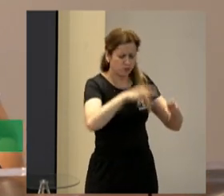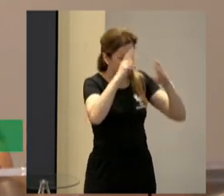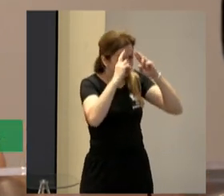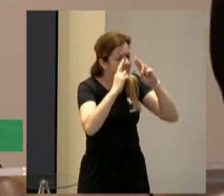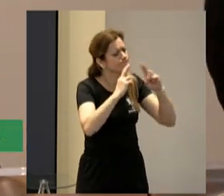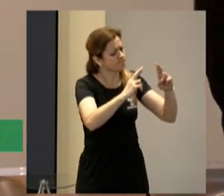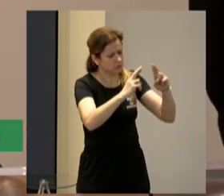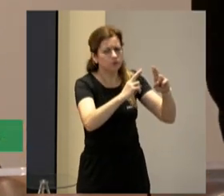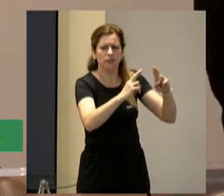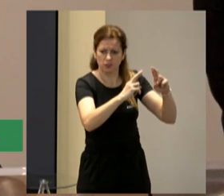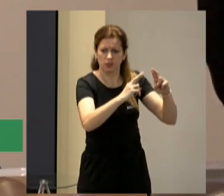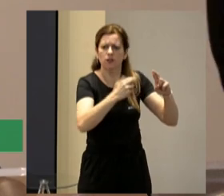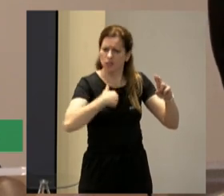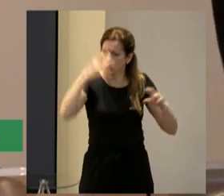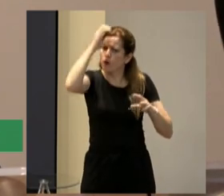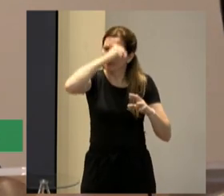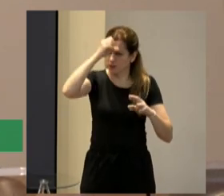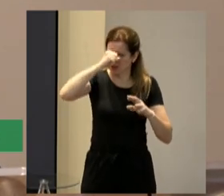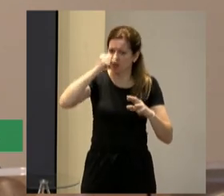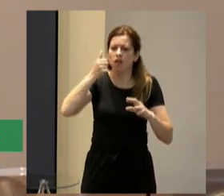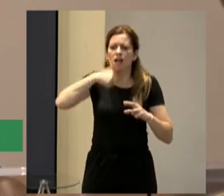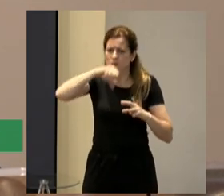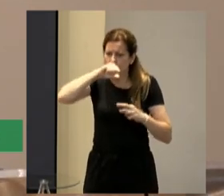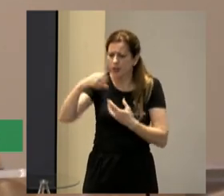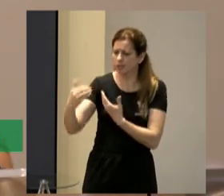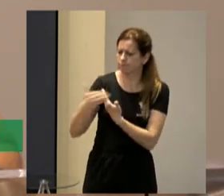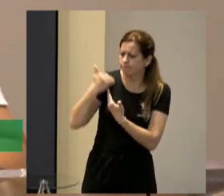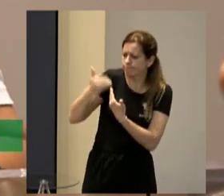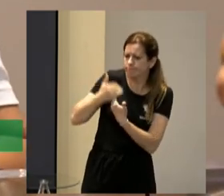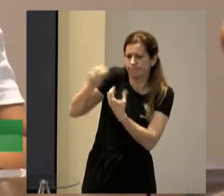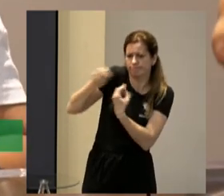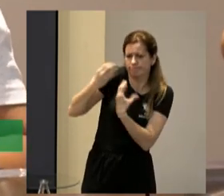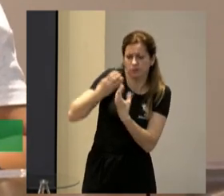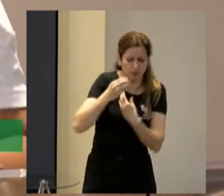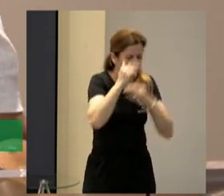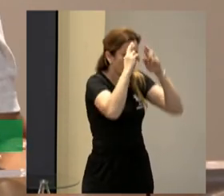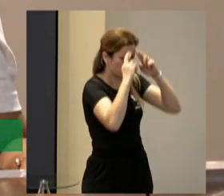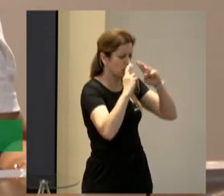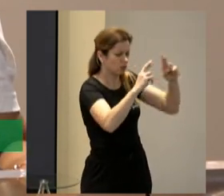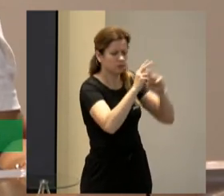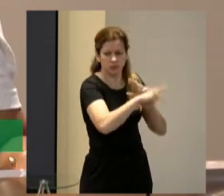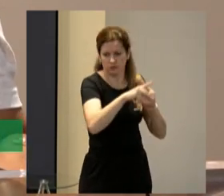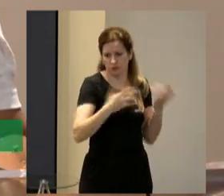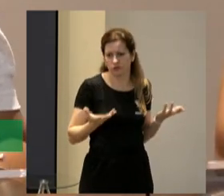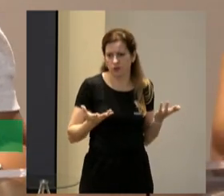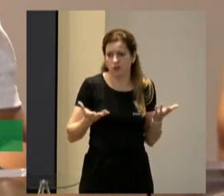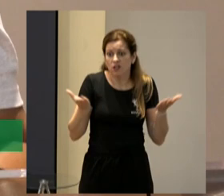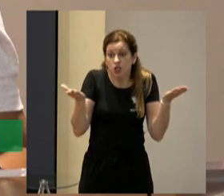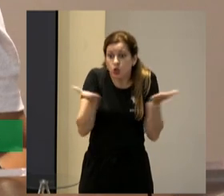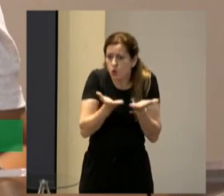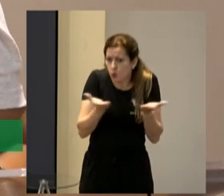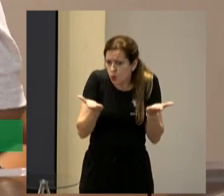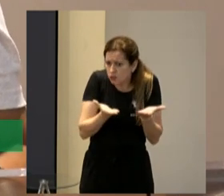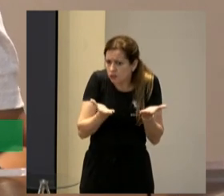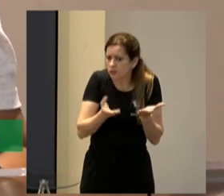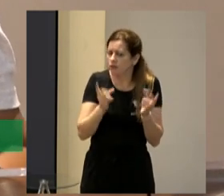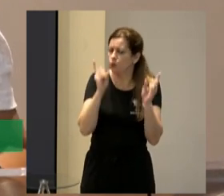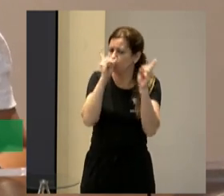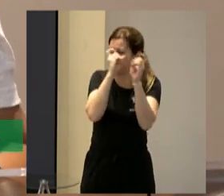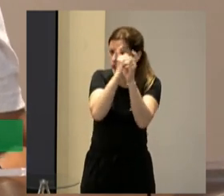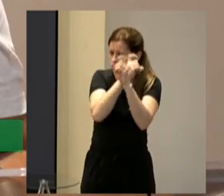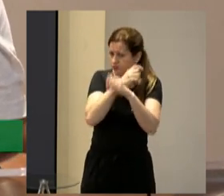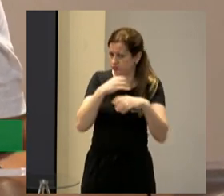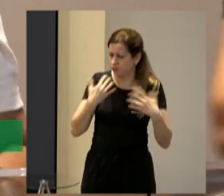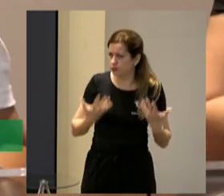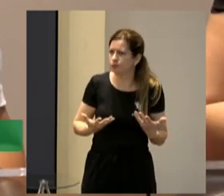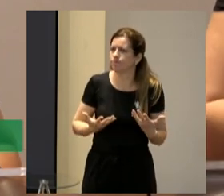não é? Mas aprendi a respeitar. O contexto de hoje não está assim, não está favorável. A Associação dos Educadores Negros,